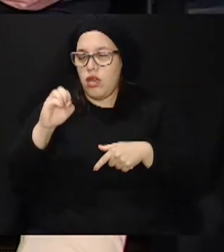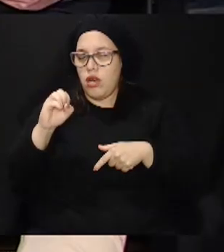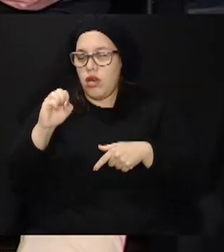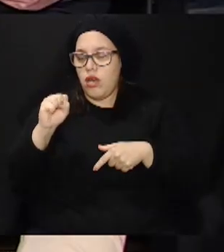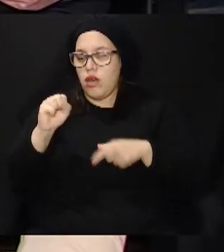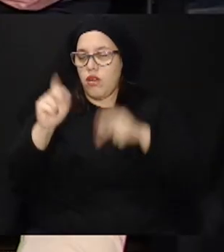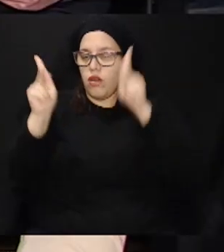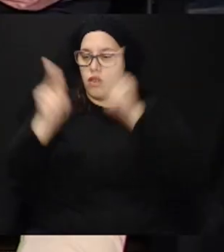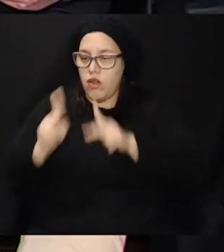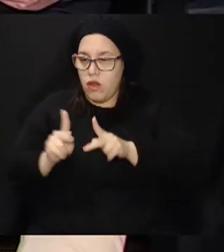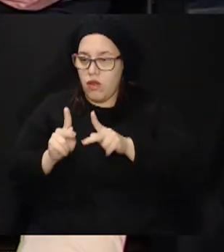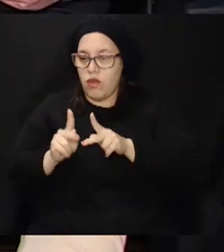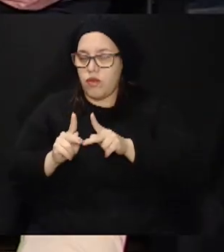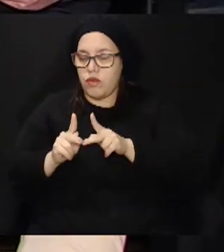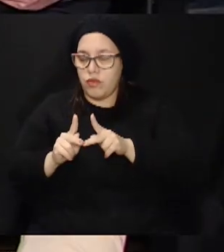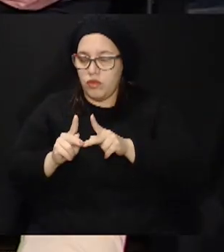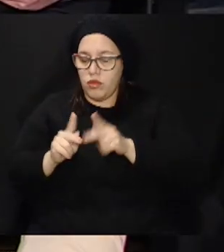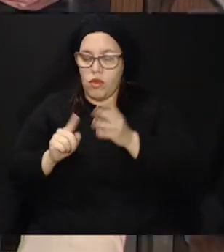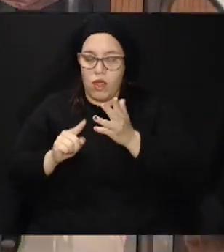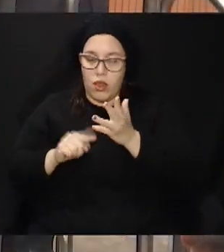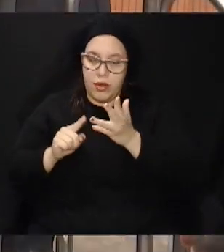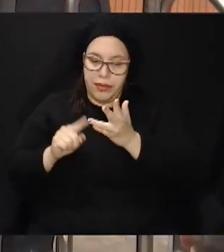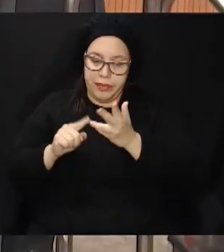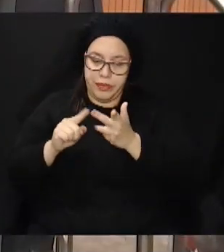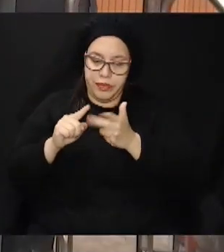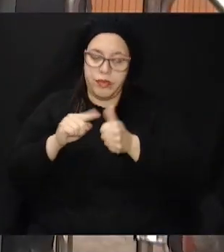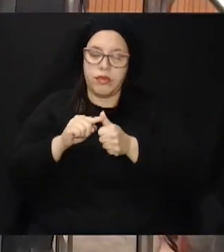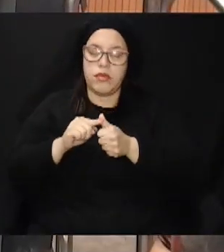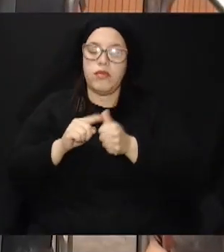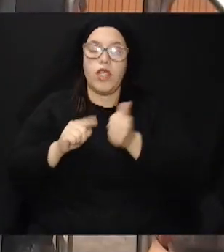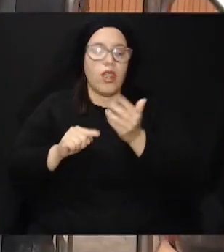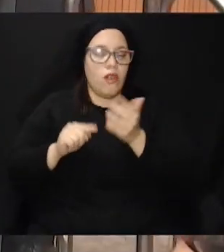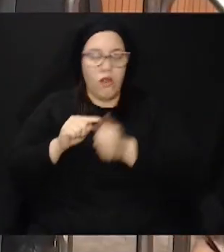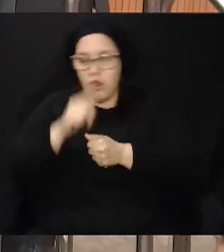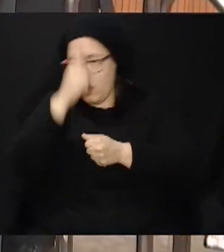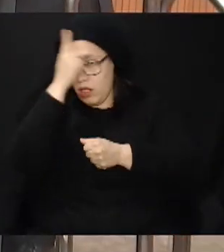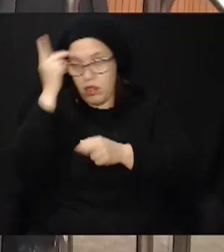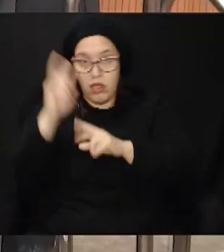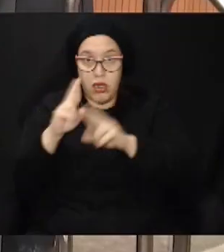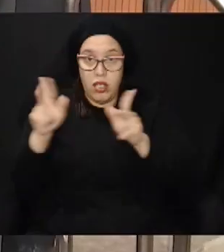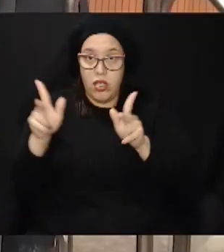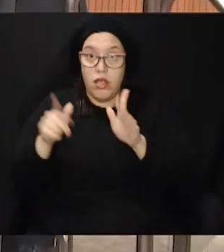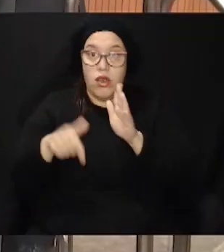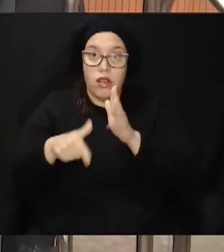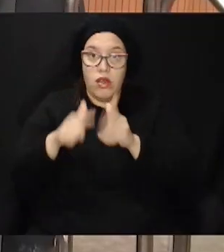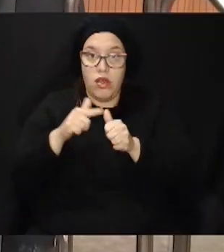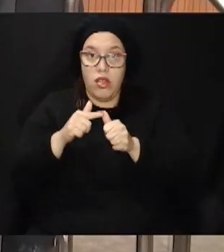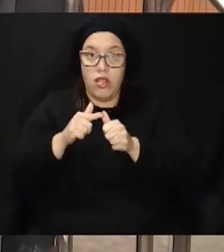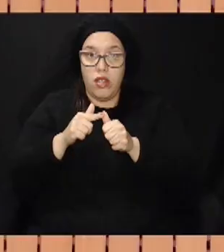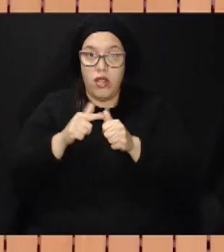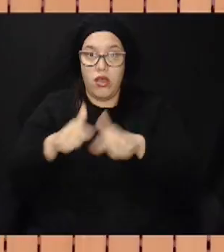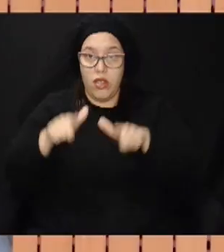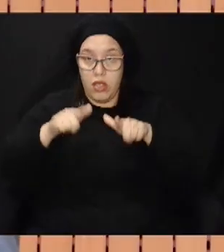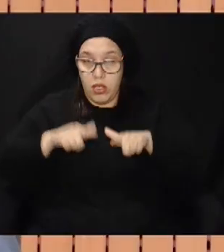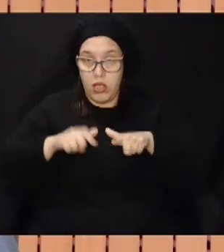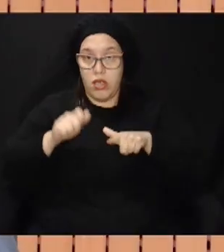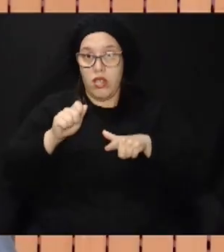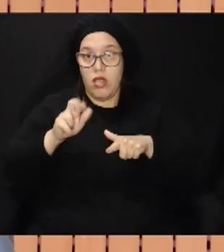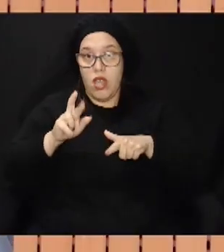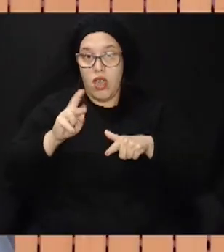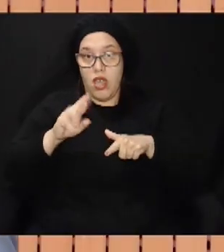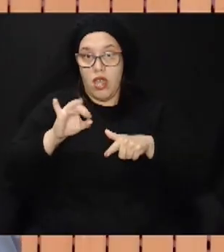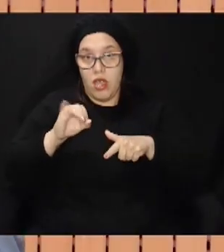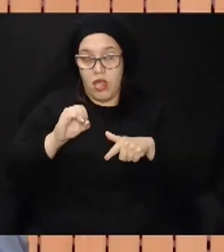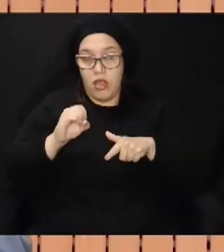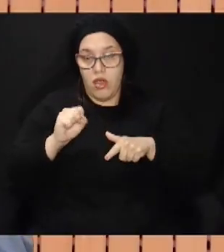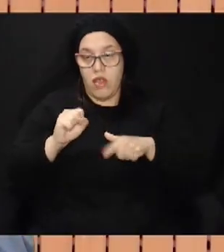Lima, Francisco José Modesto, Idelbrando Maciel e o Silvino Edson de Lima, que recebeu essa medalha Arautos da Paz, né? Foi um momento